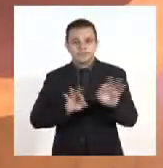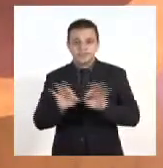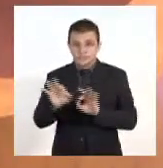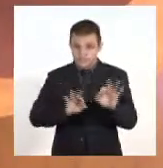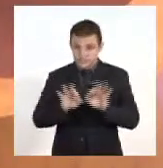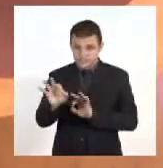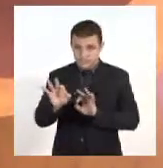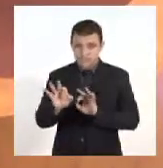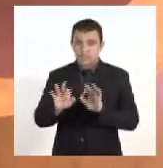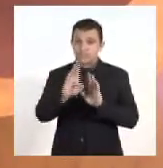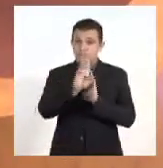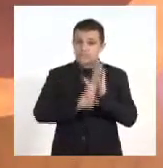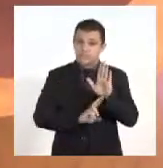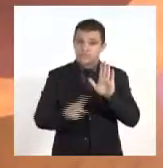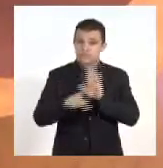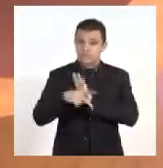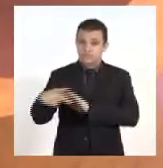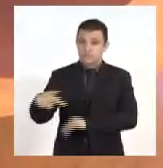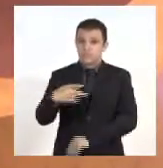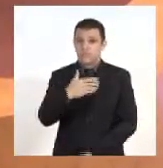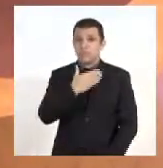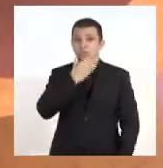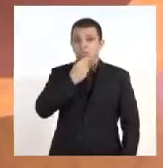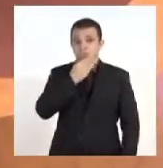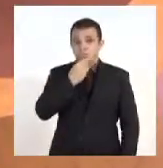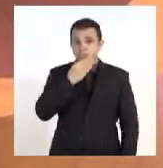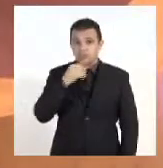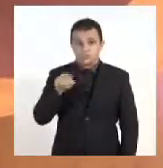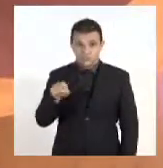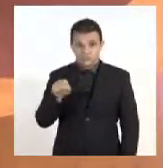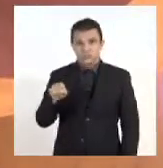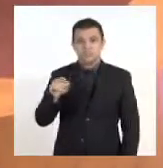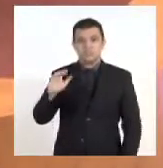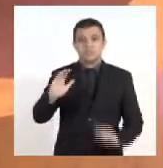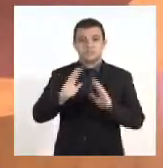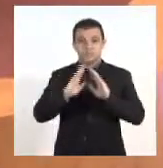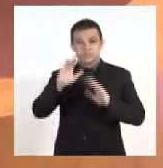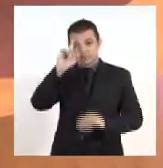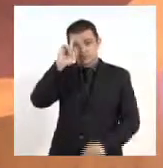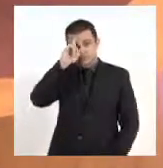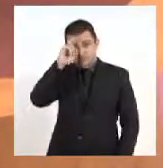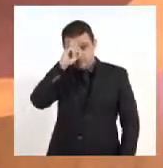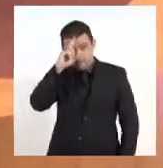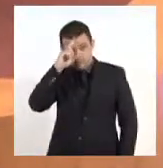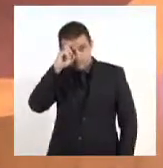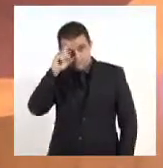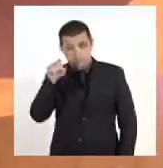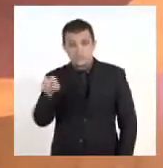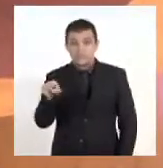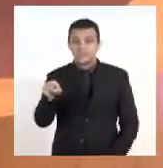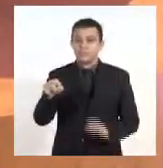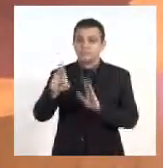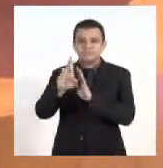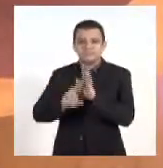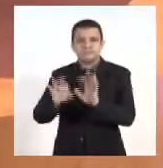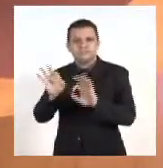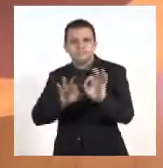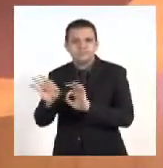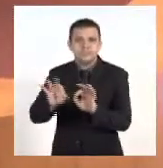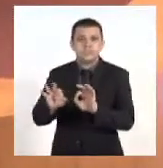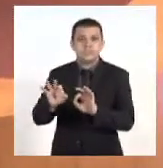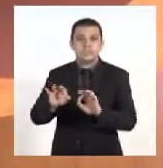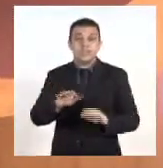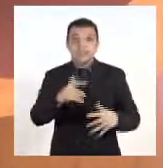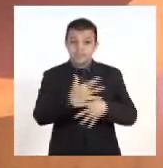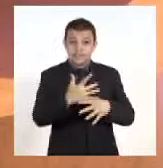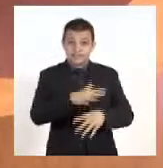um funcionário do hospital. Os funcionários lá em desespero, a cidade inteira, deputada Nina, sabe o que aconteceu.